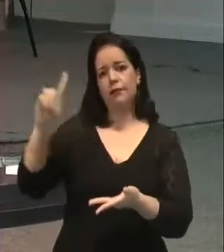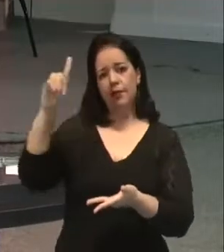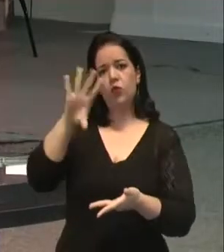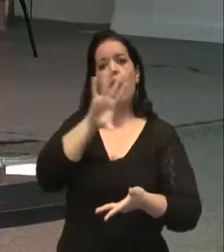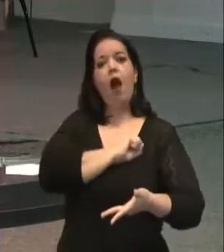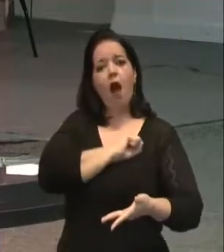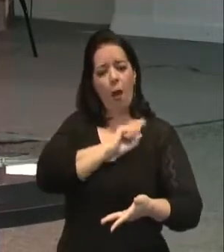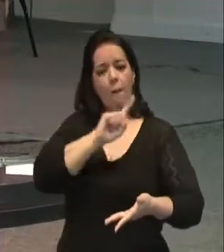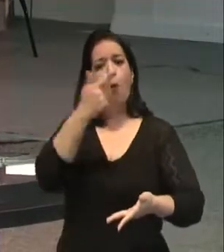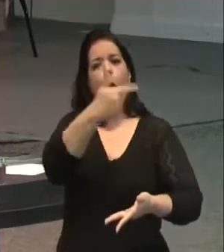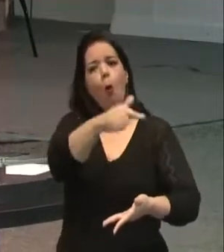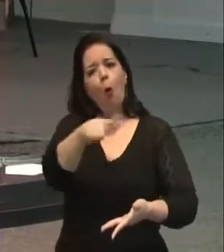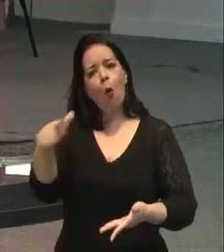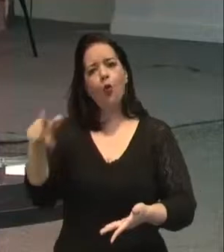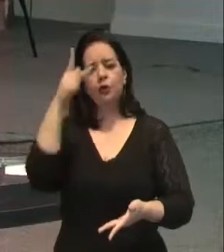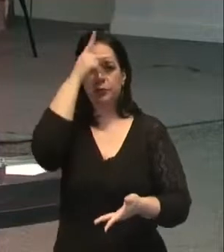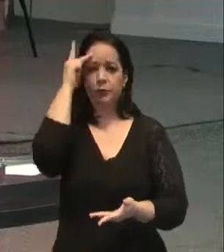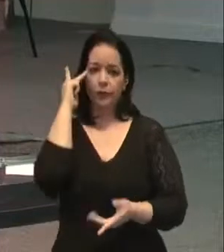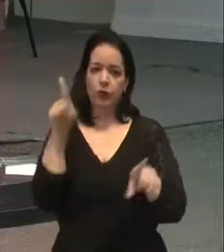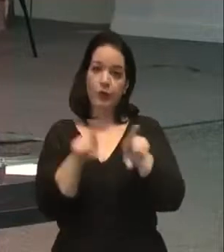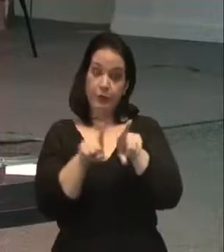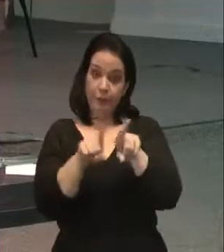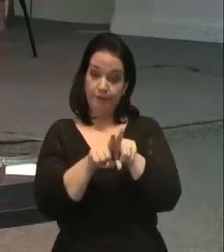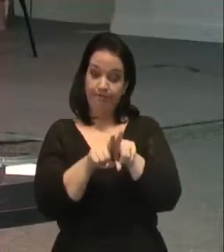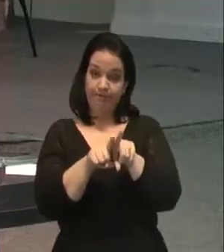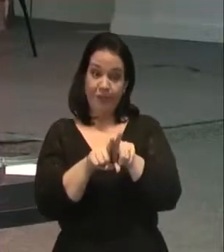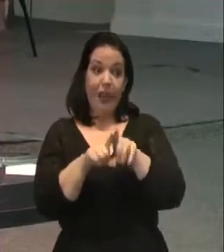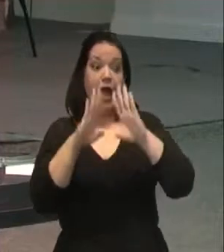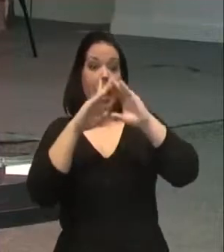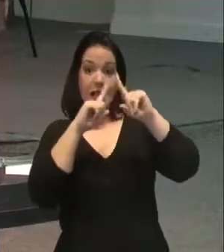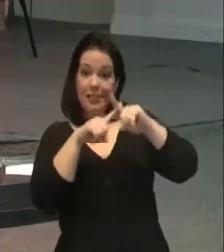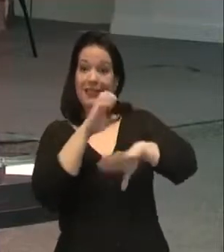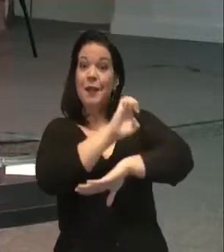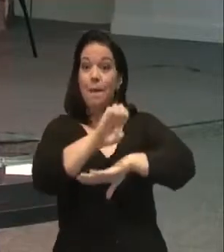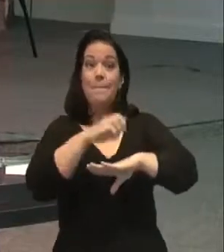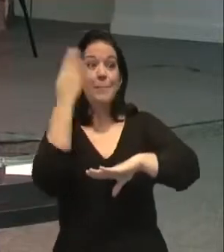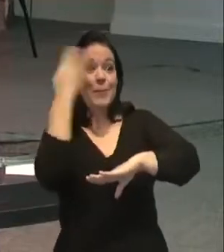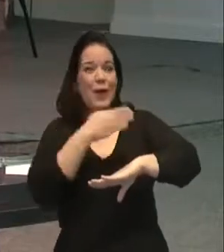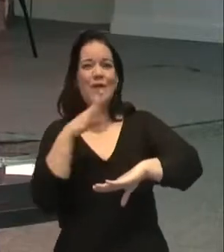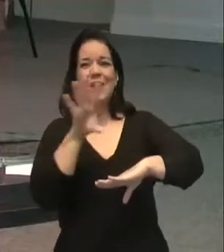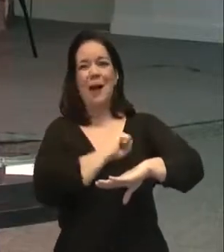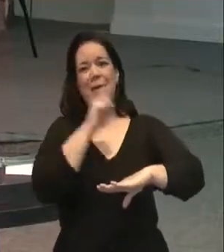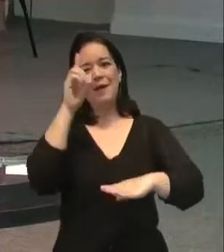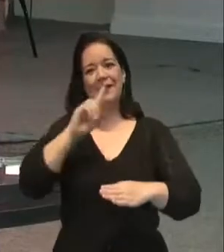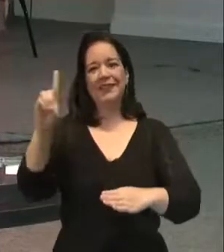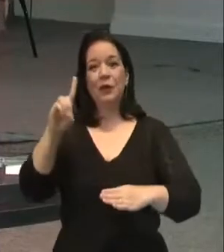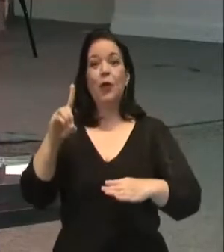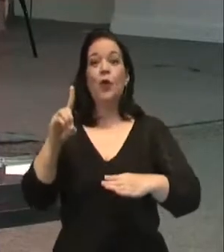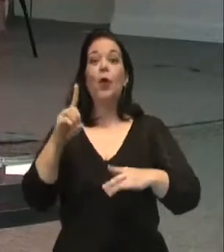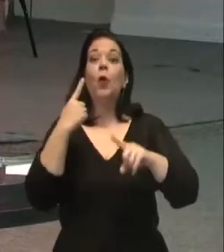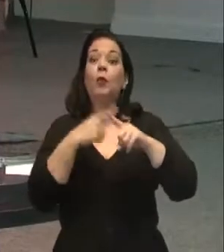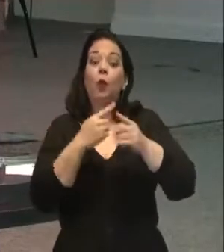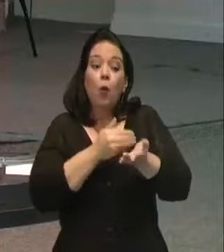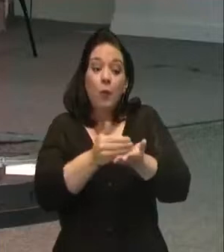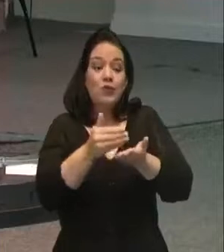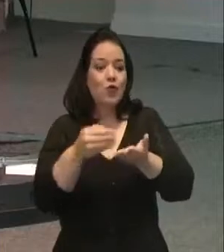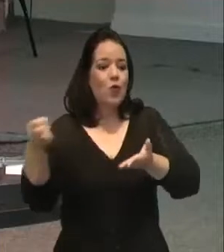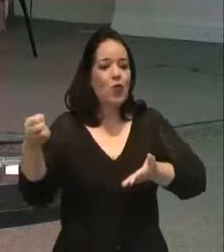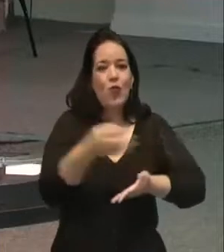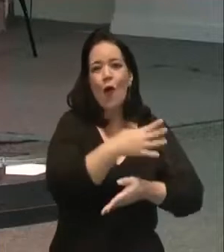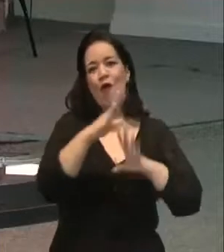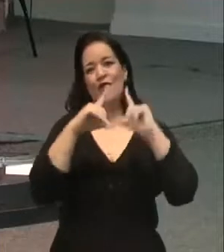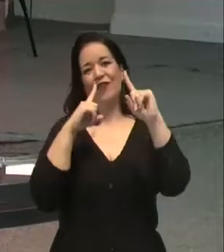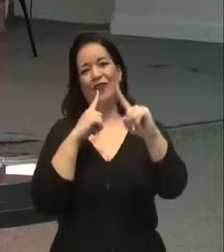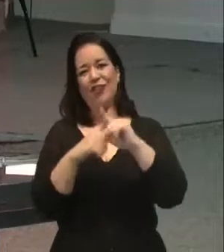outras igrejas, porque ela pregava o Evangelho, o amor de Deus. Essa igreja então foi uma igreja